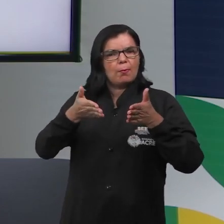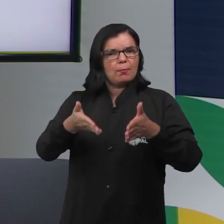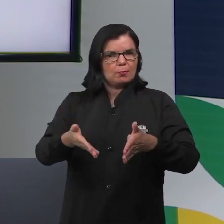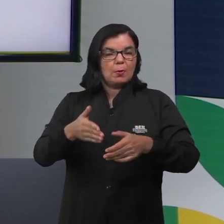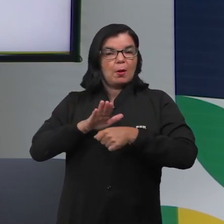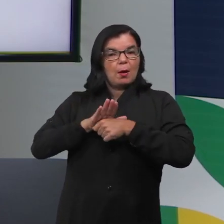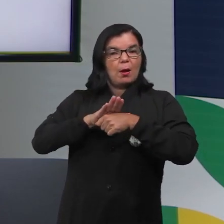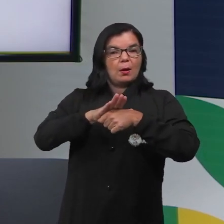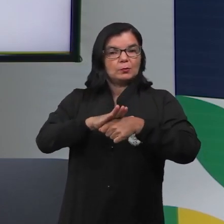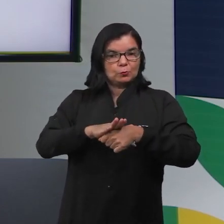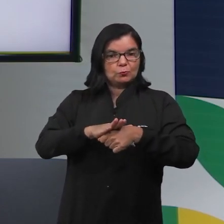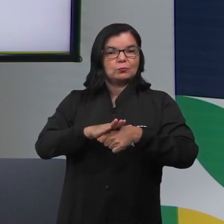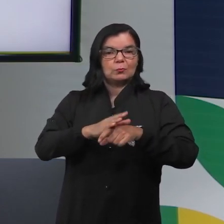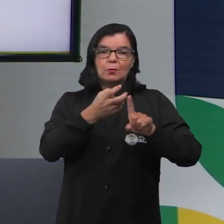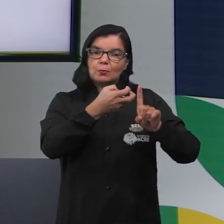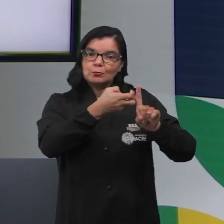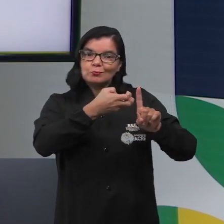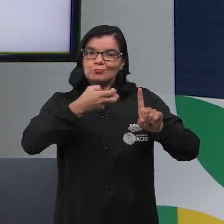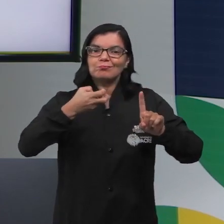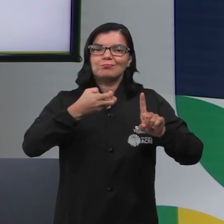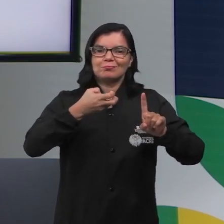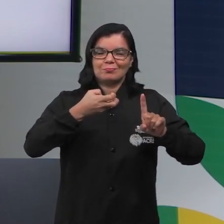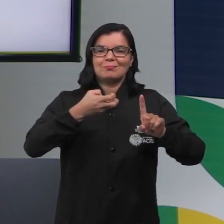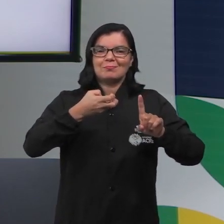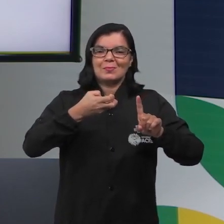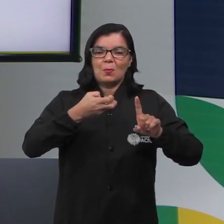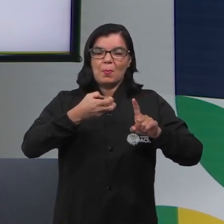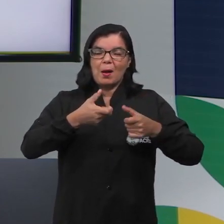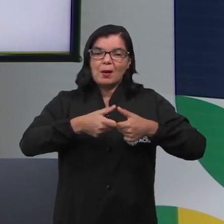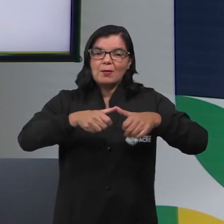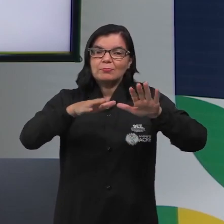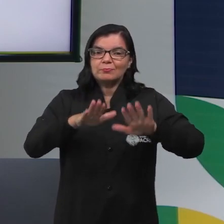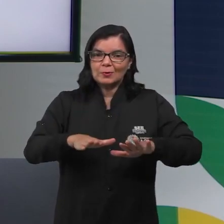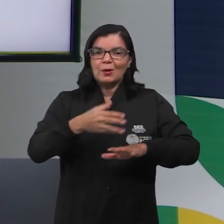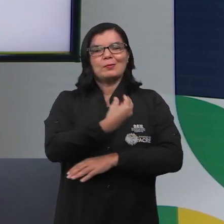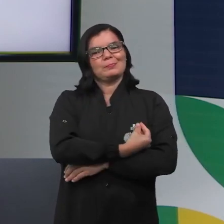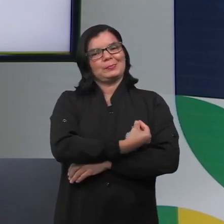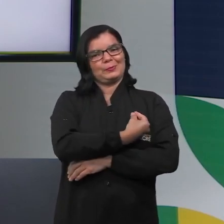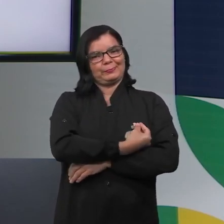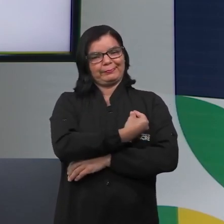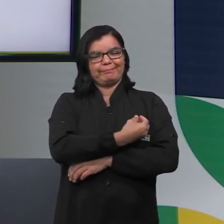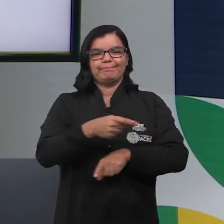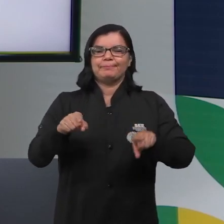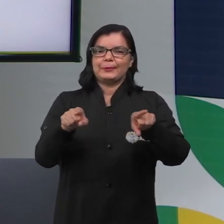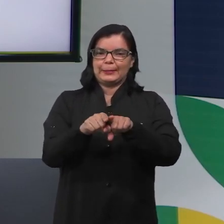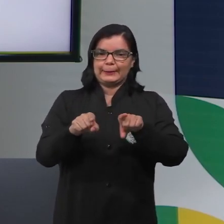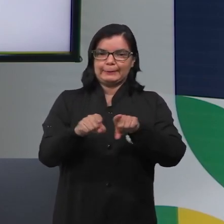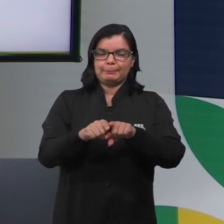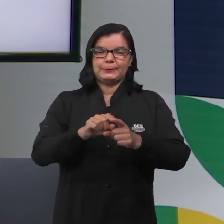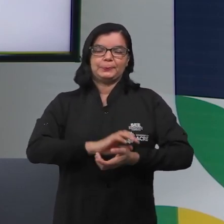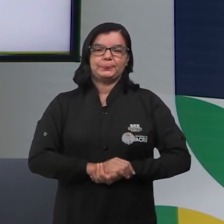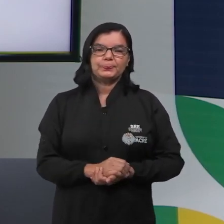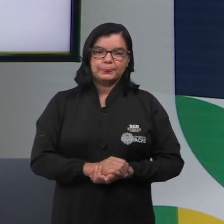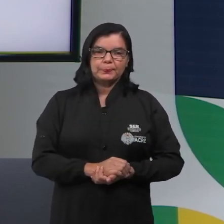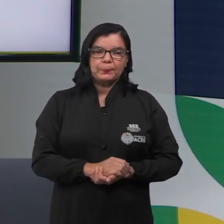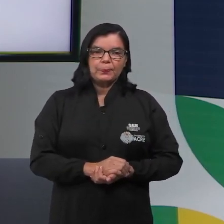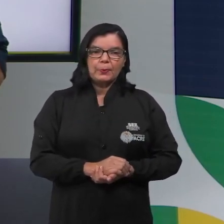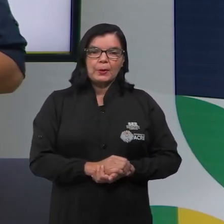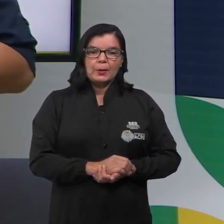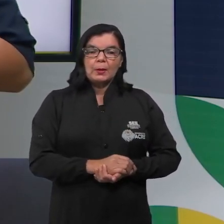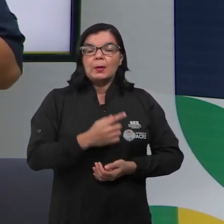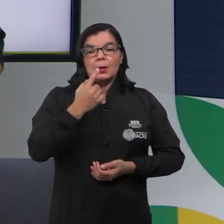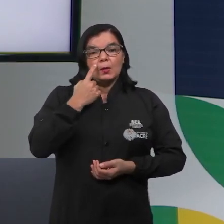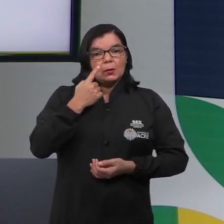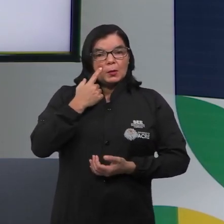a ajuda desses povos indígenas para se instalarem e para sobreviver nesse território. Tá?